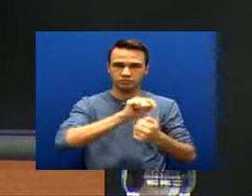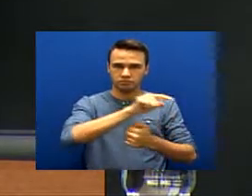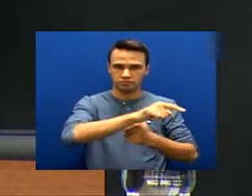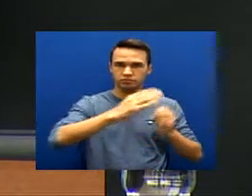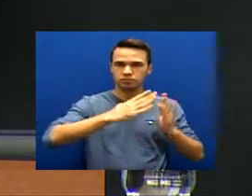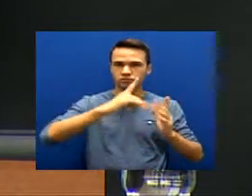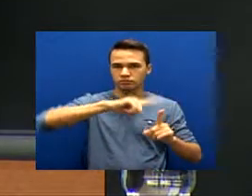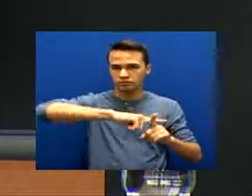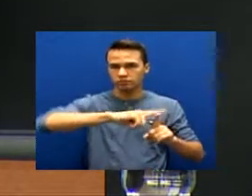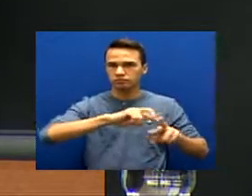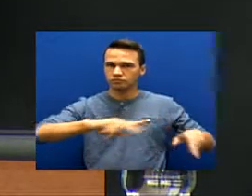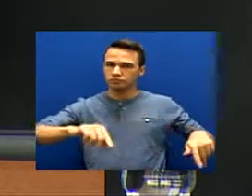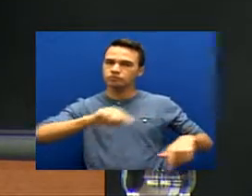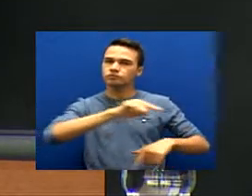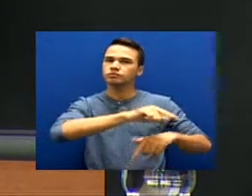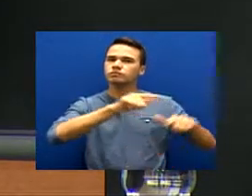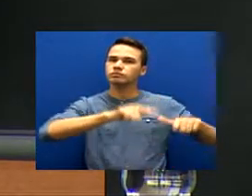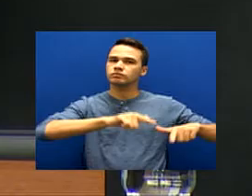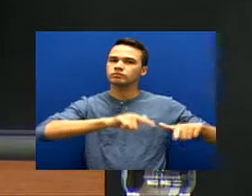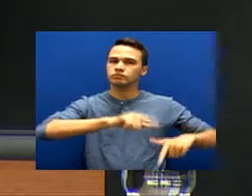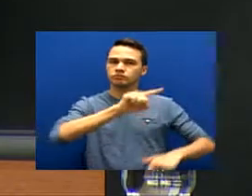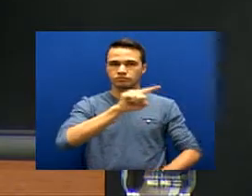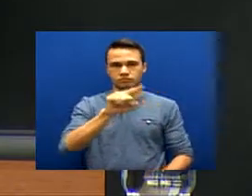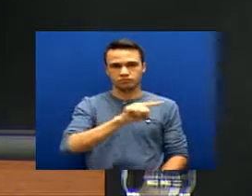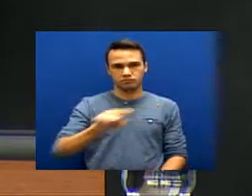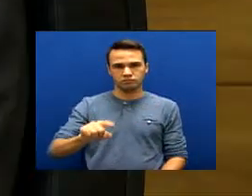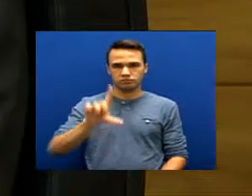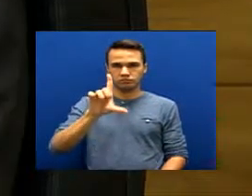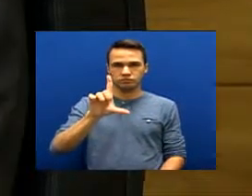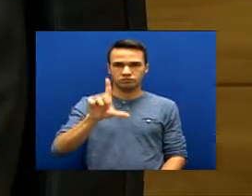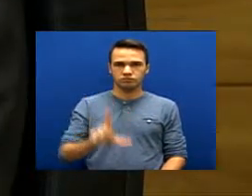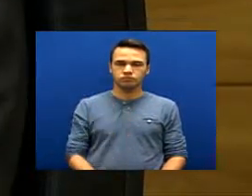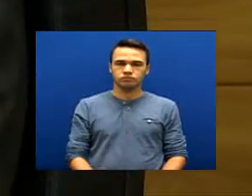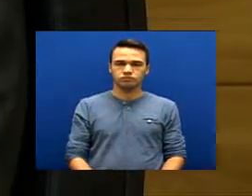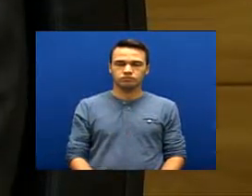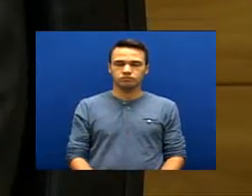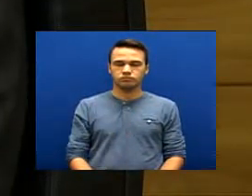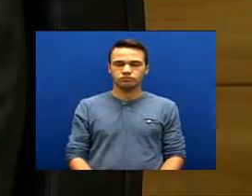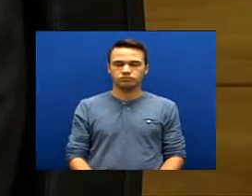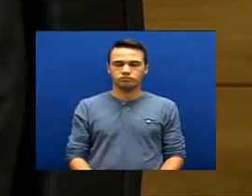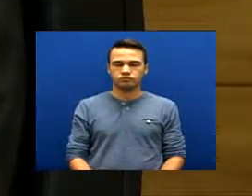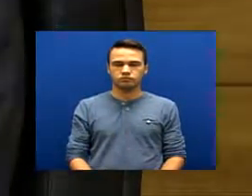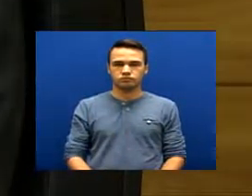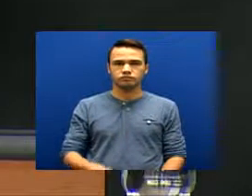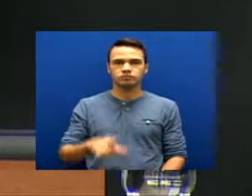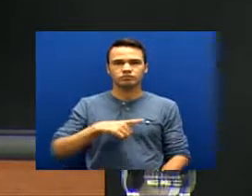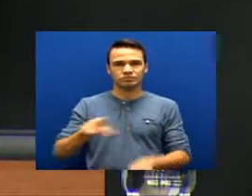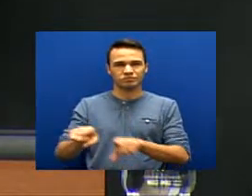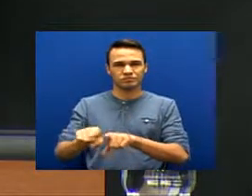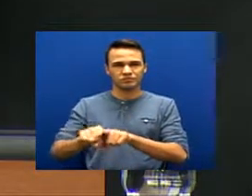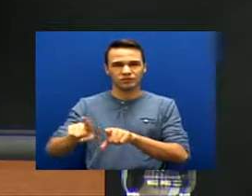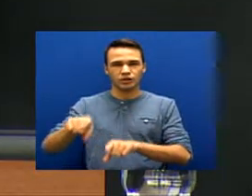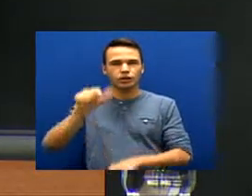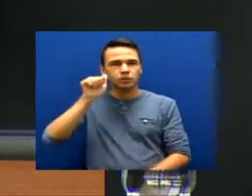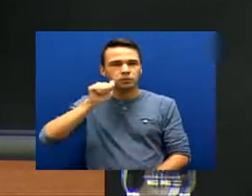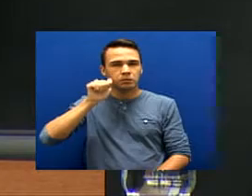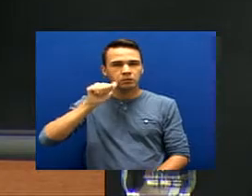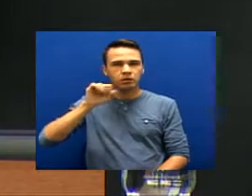domingo de dezembro. Nós queremos agradecer, em meu nome, da minha